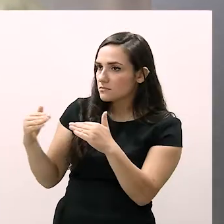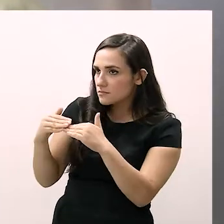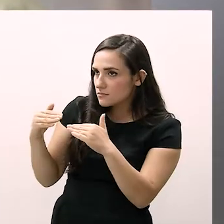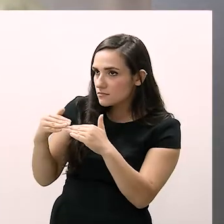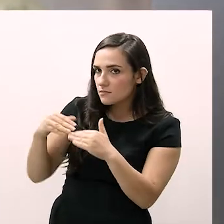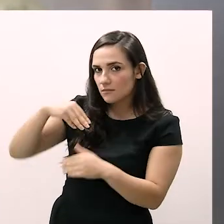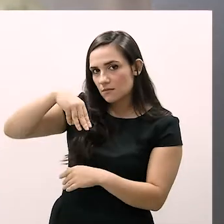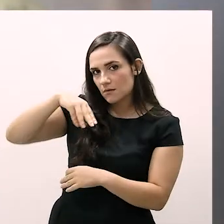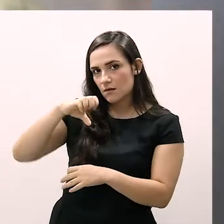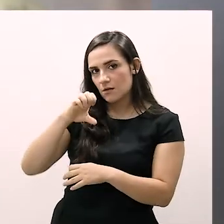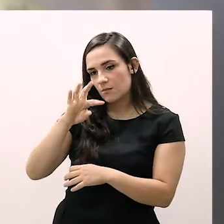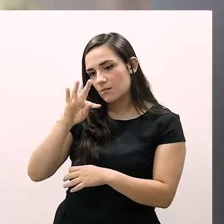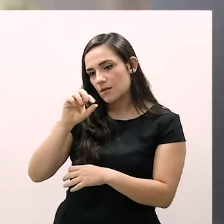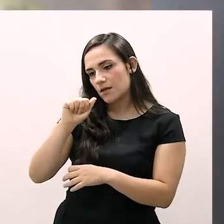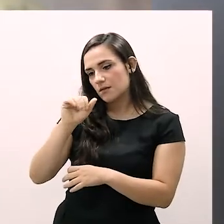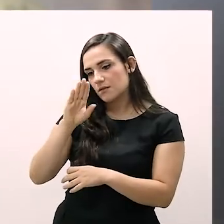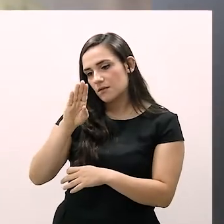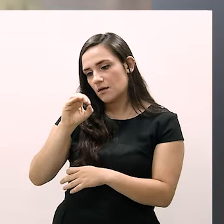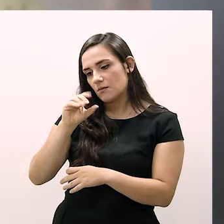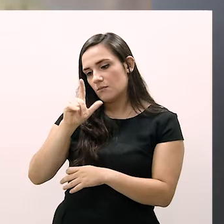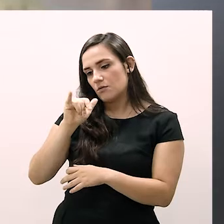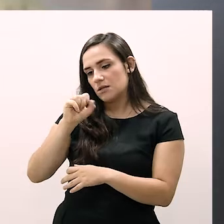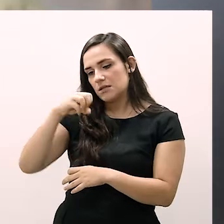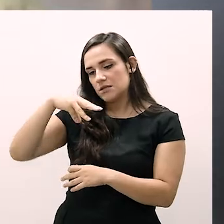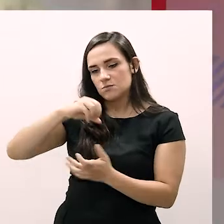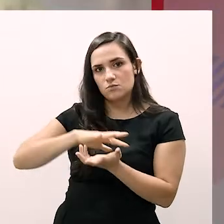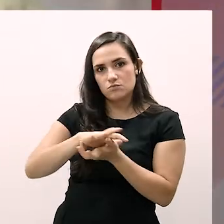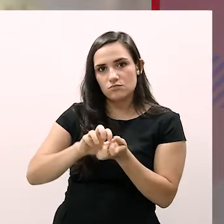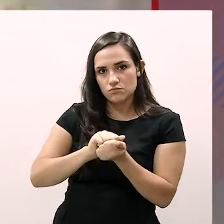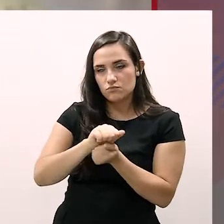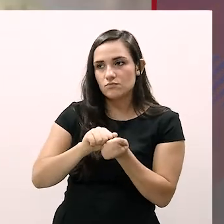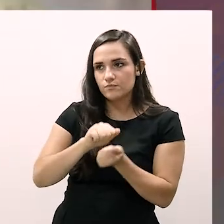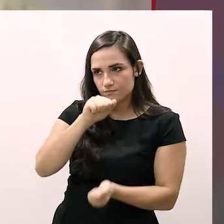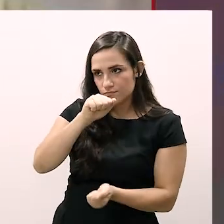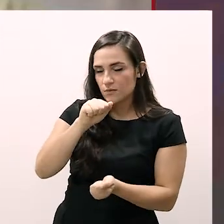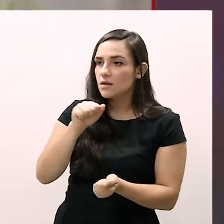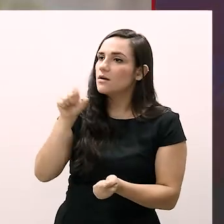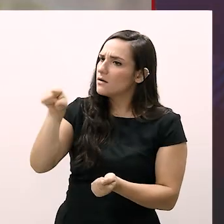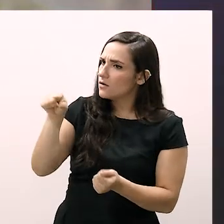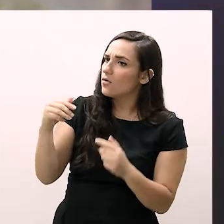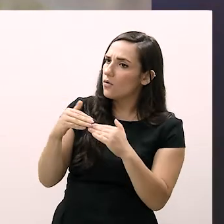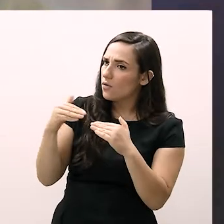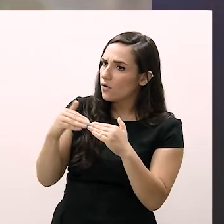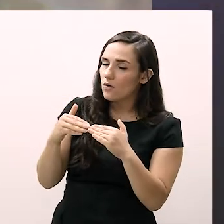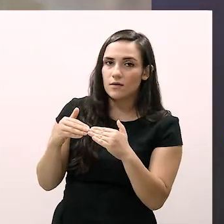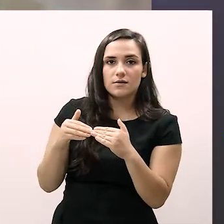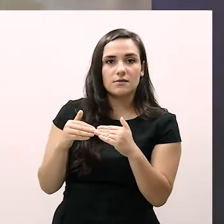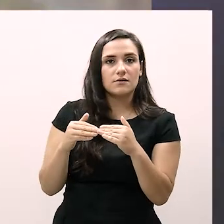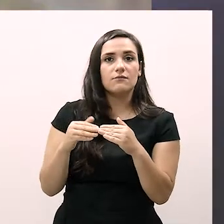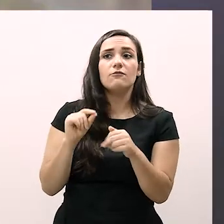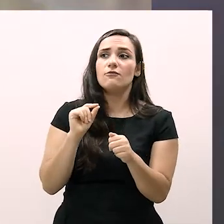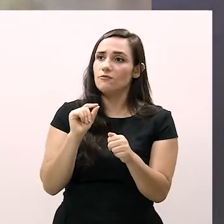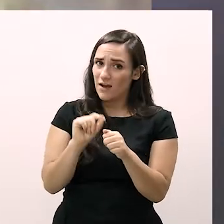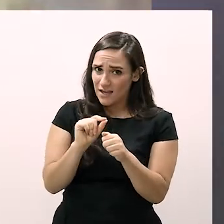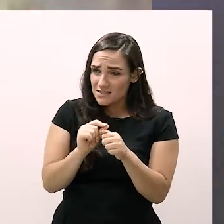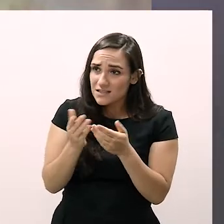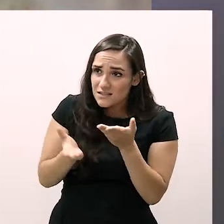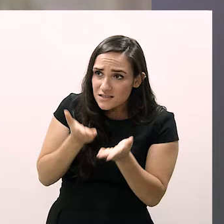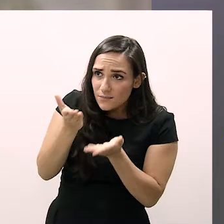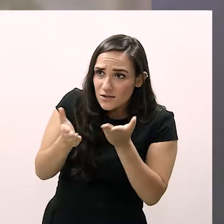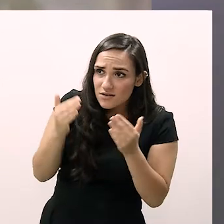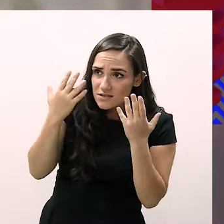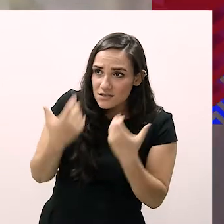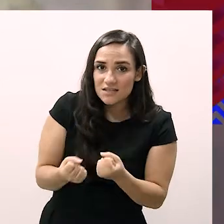E, diante disso, que o paciente entenda que é um programa de tratamento e não apenas um procedimento, e que